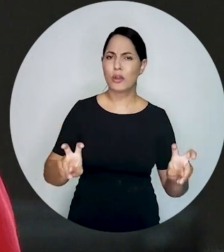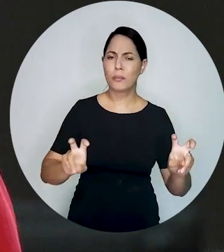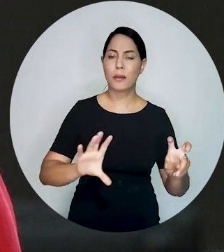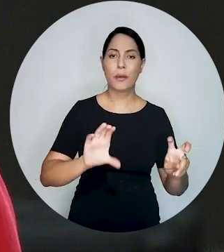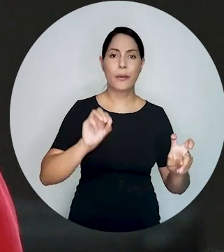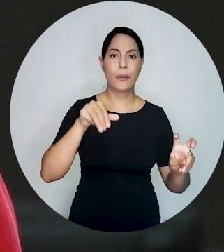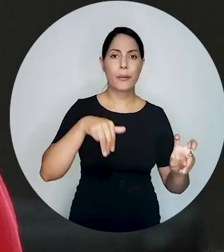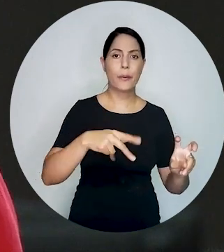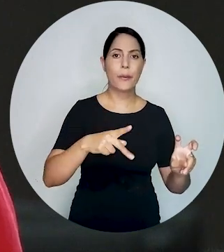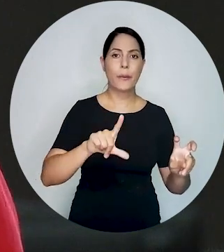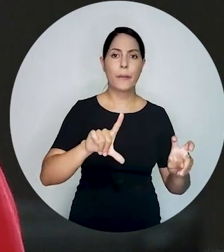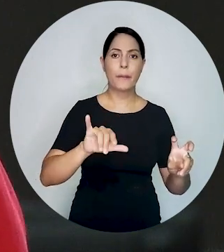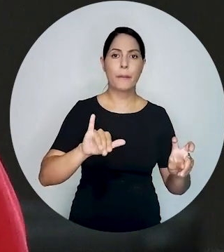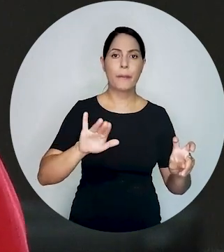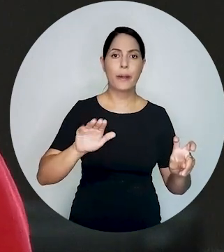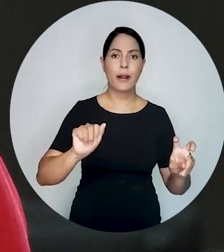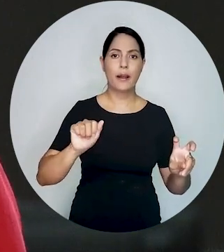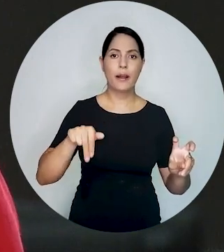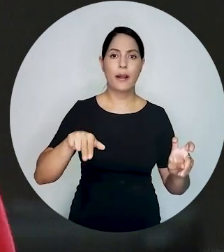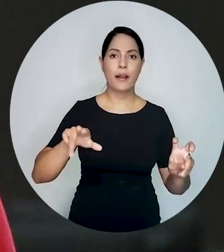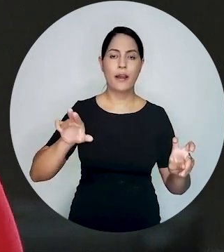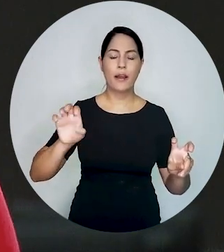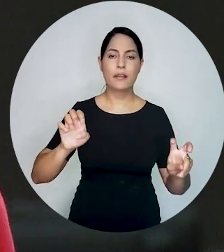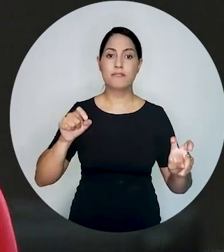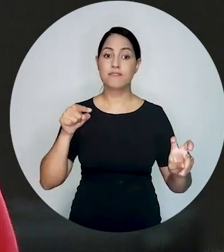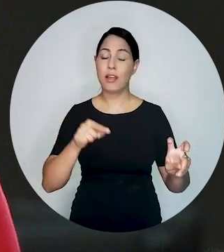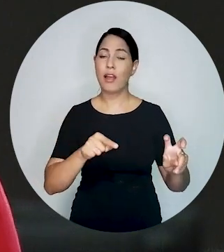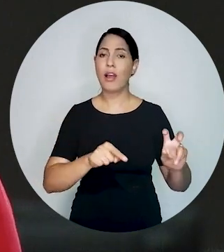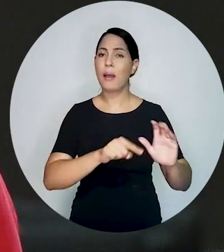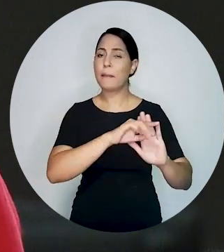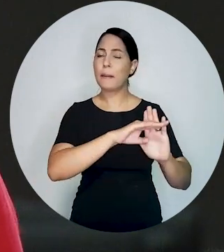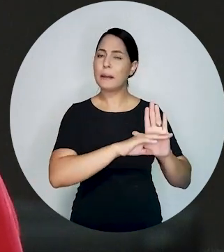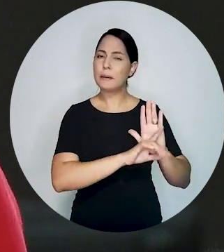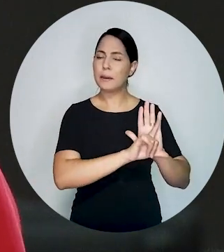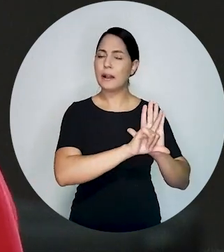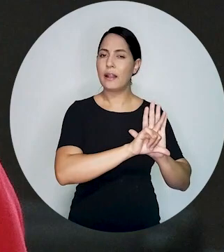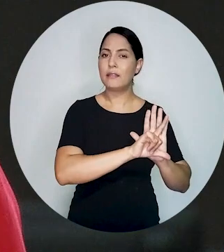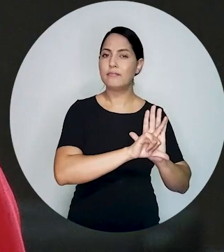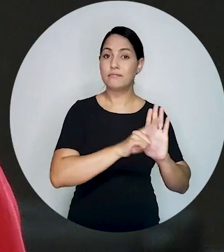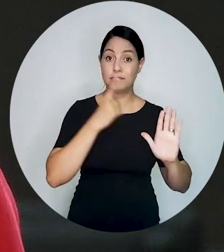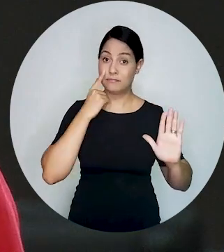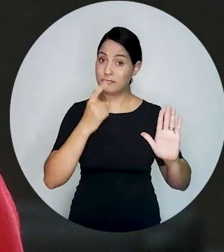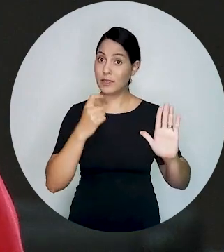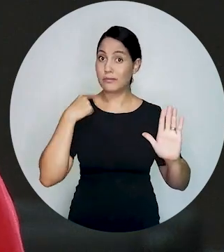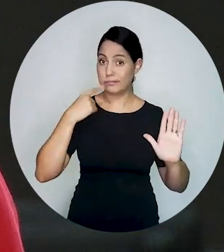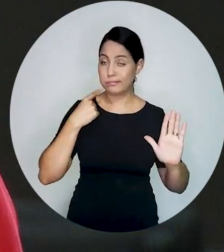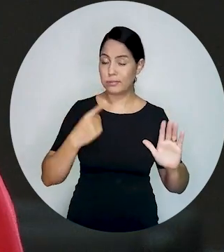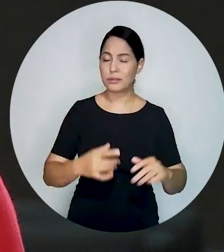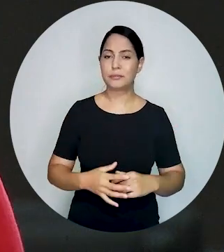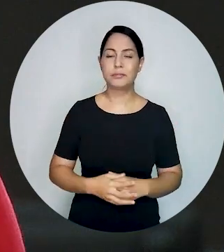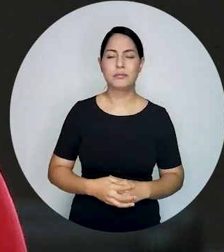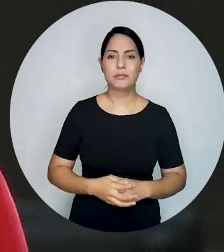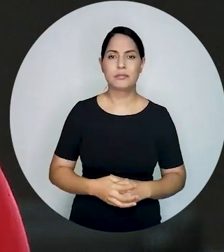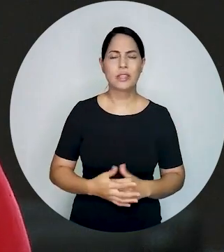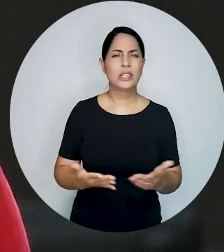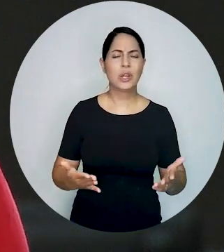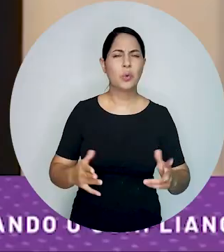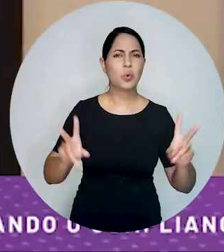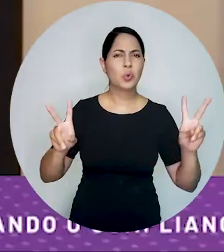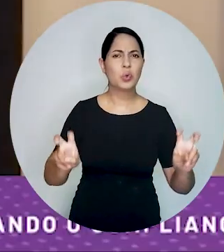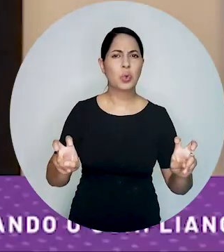sobre a simplificação do compliance, uma transmissão com conteúdos atuais e de interesse prático para toda a